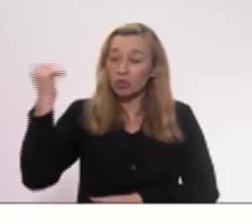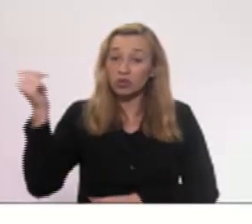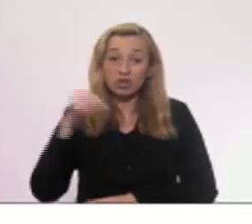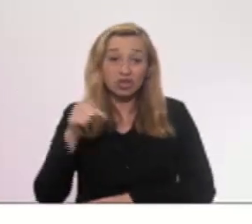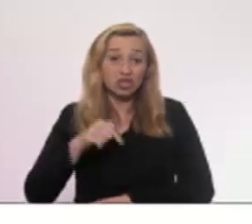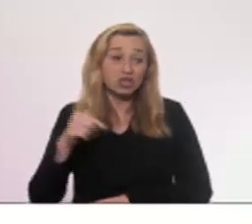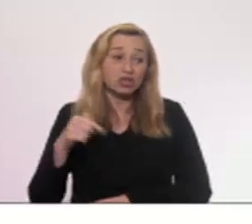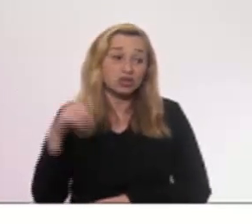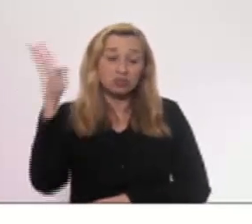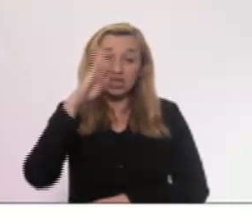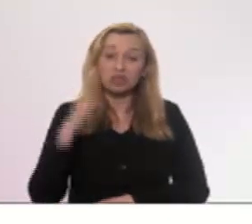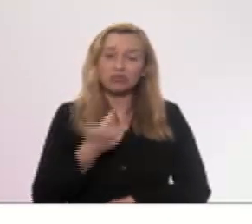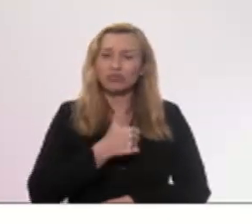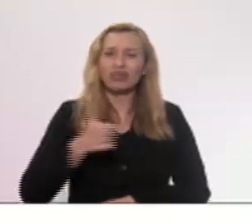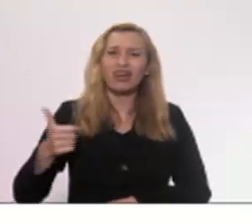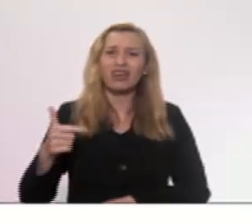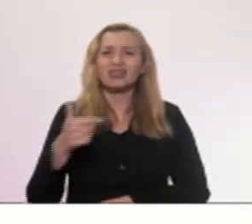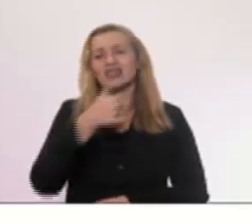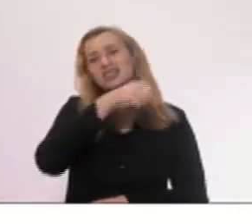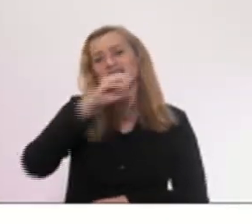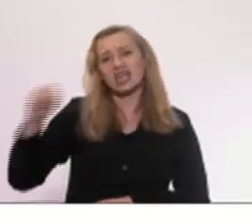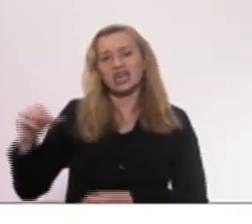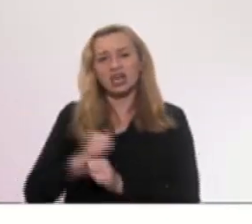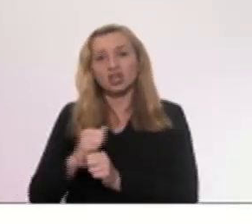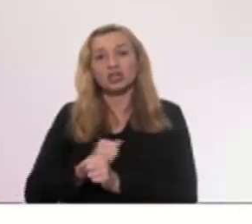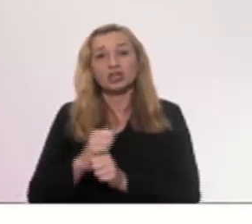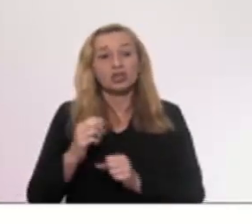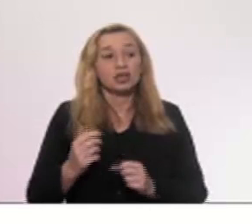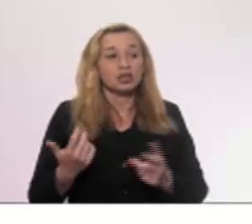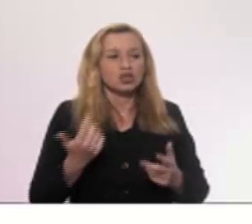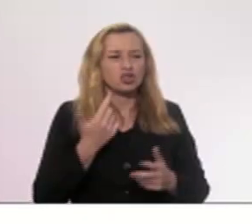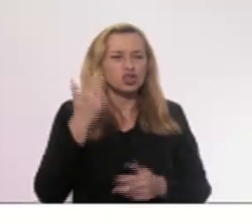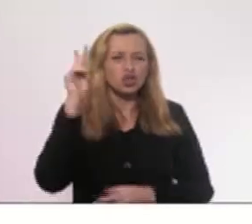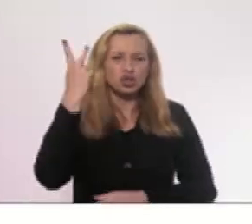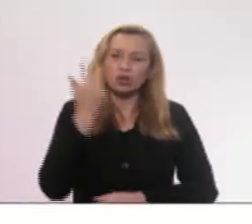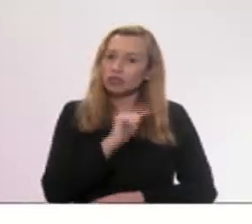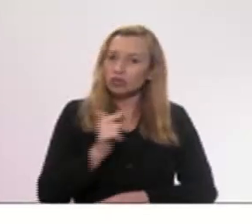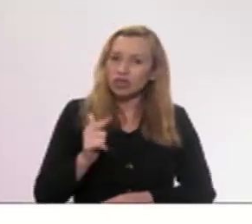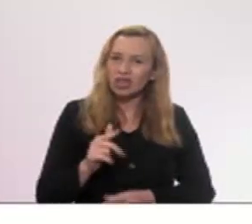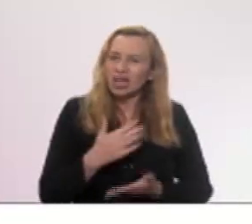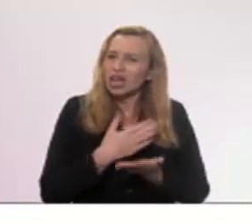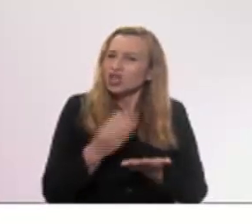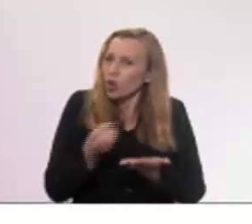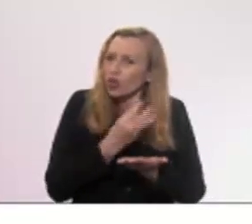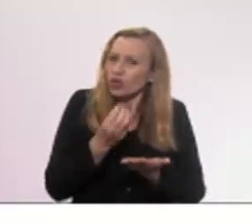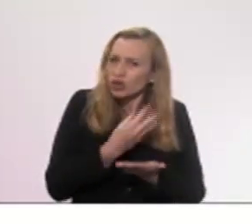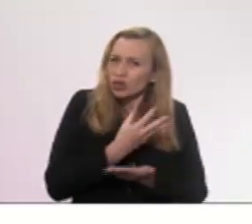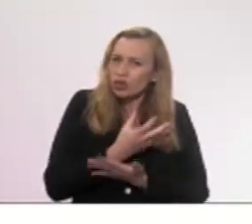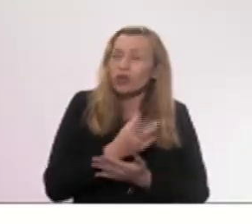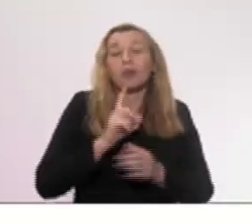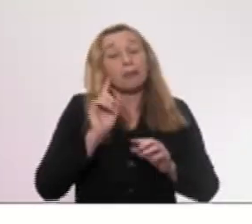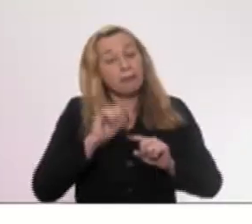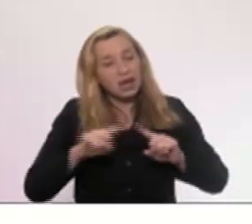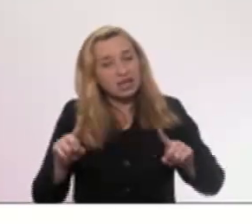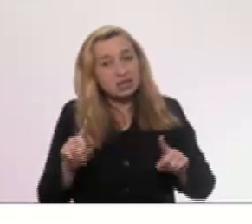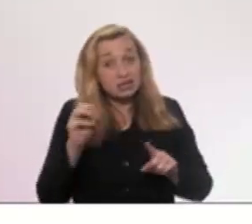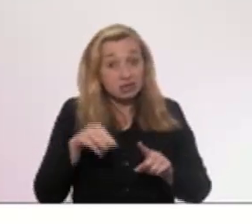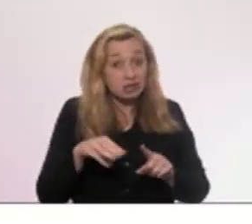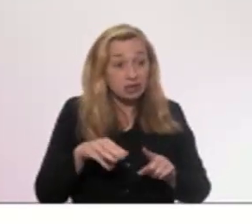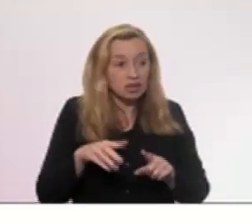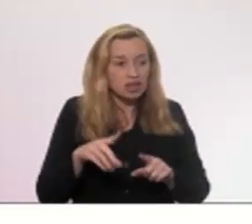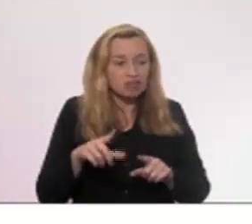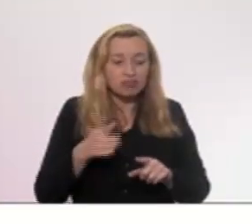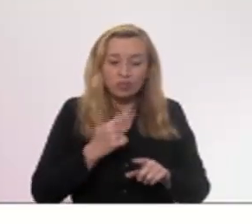ainda não tem 100 anos. Portanto, do ponto de vista do tempo histórico, ainda recente. Mas ainda assim, não se